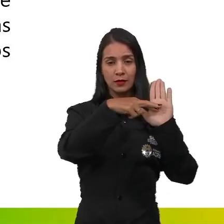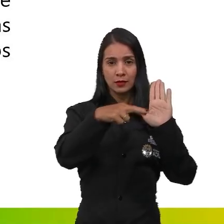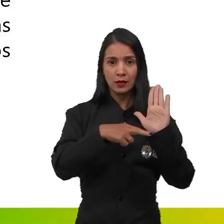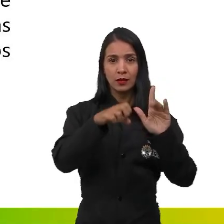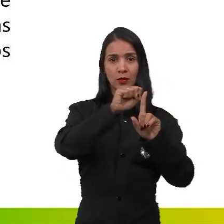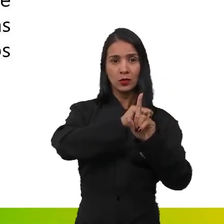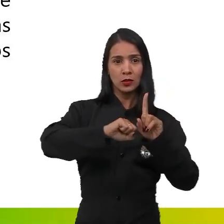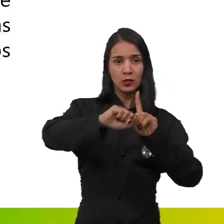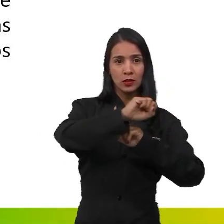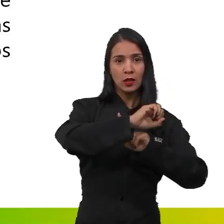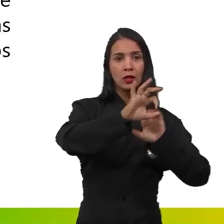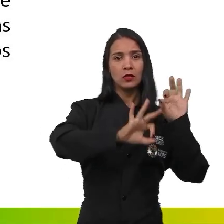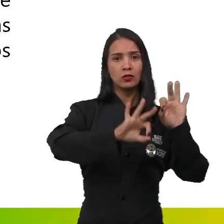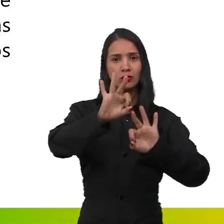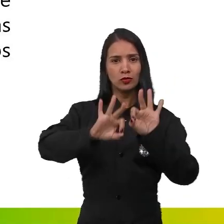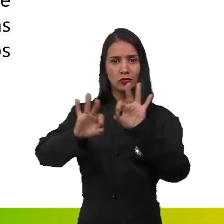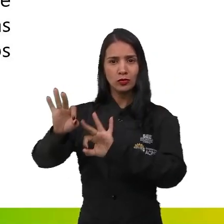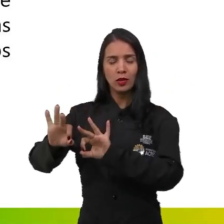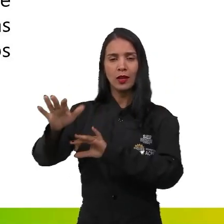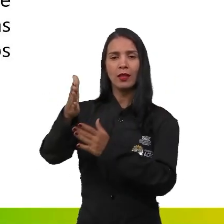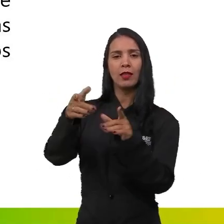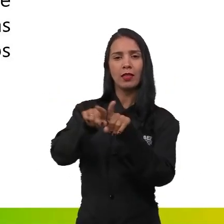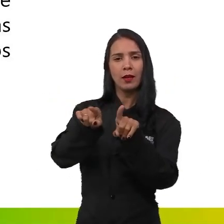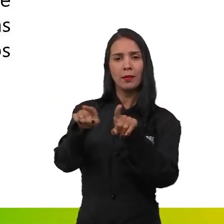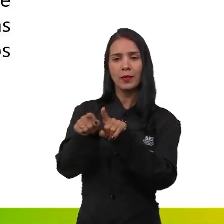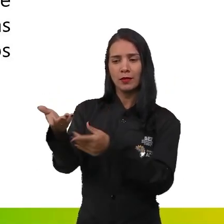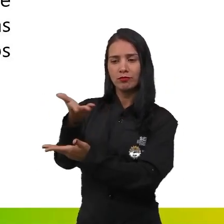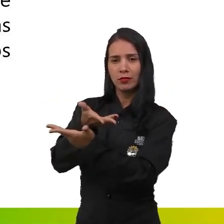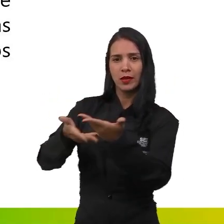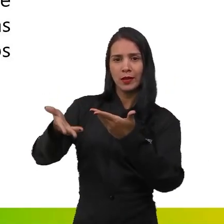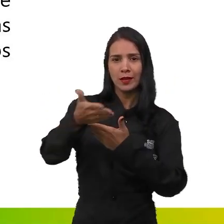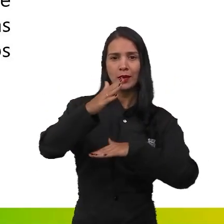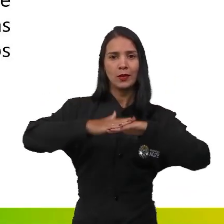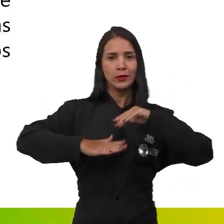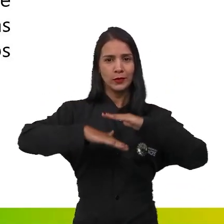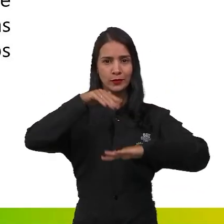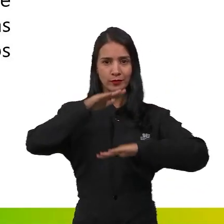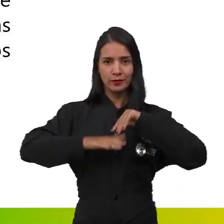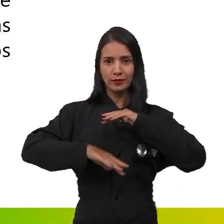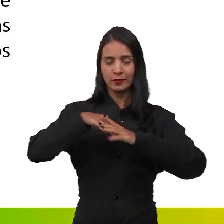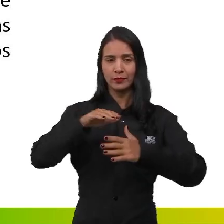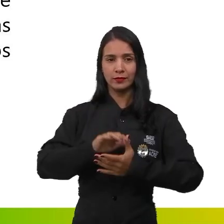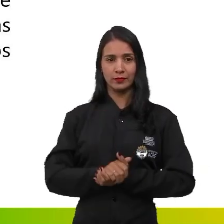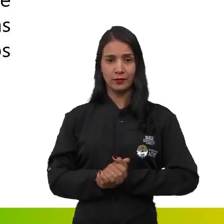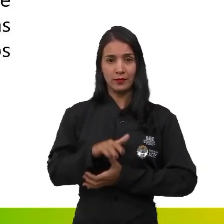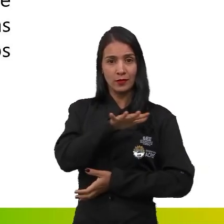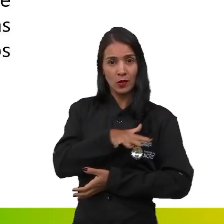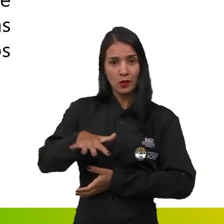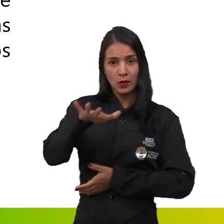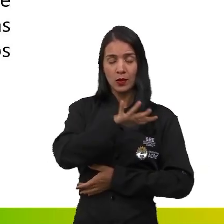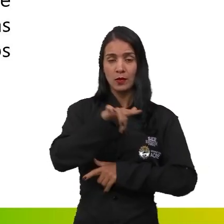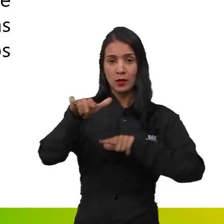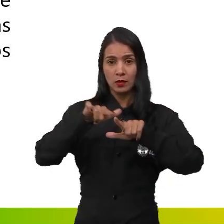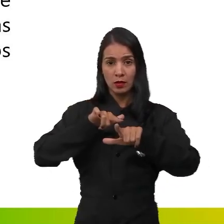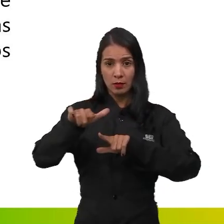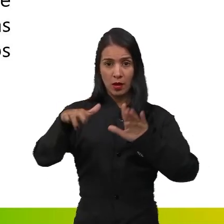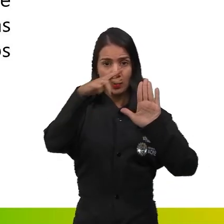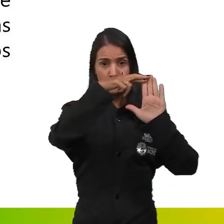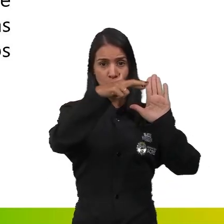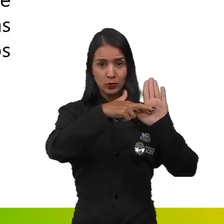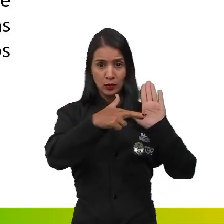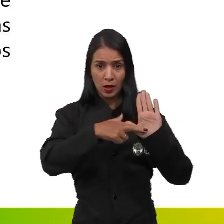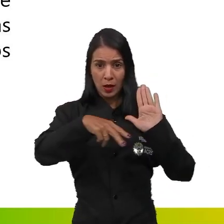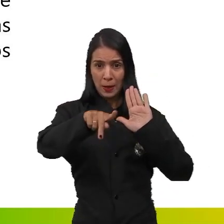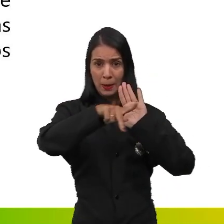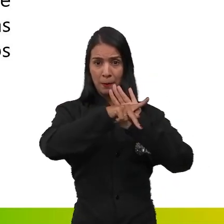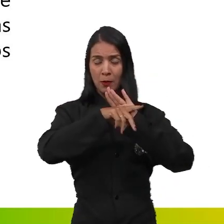das relações profissionais. No trabalho, as regras e as normas da empresa são um